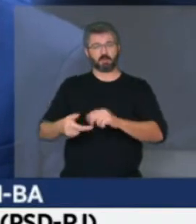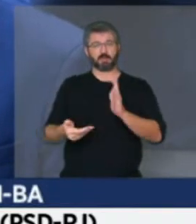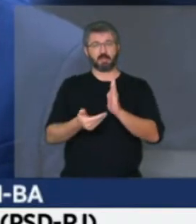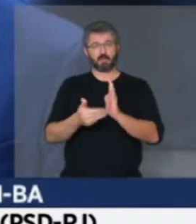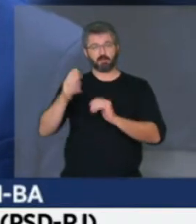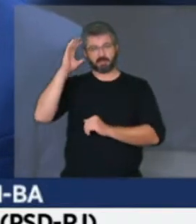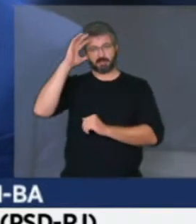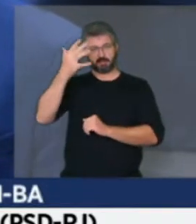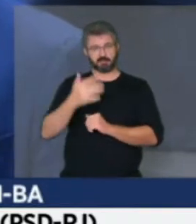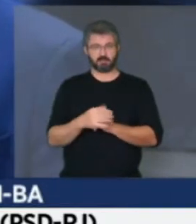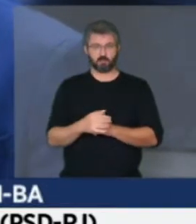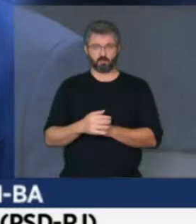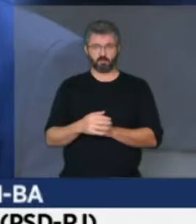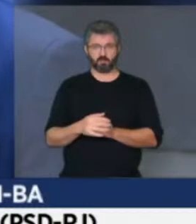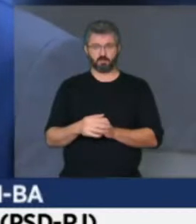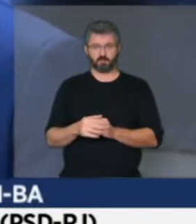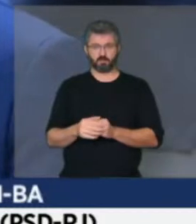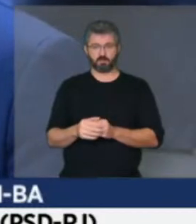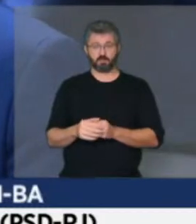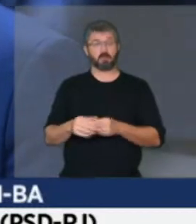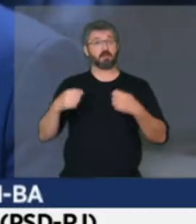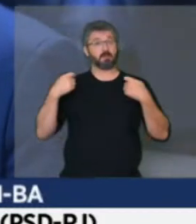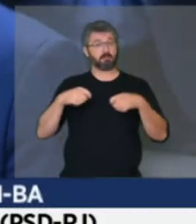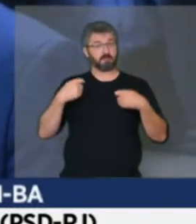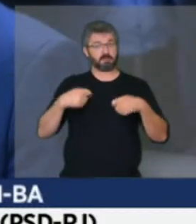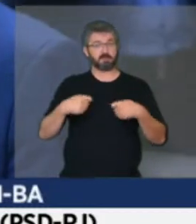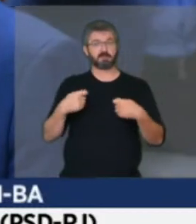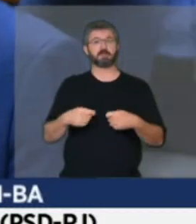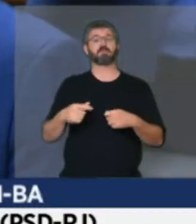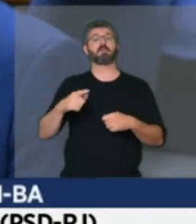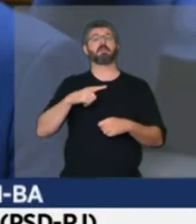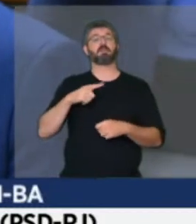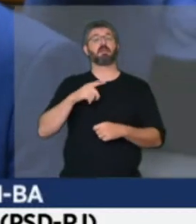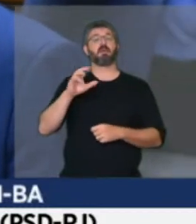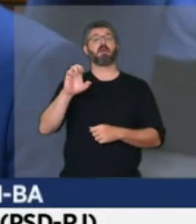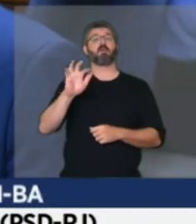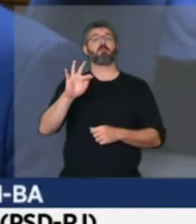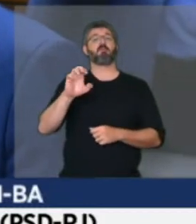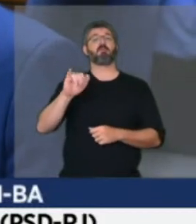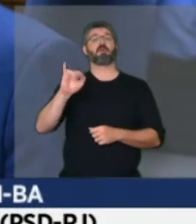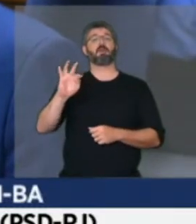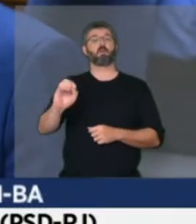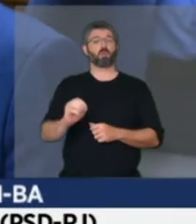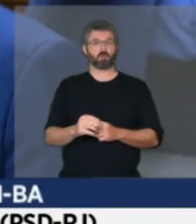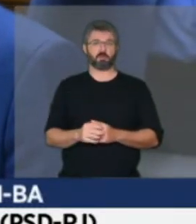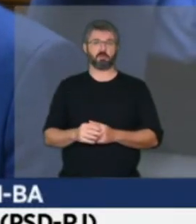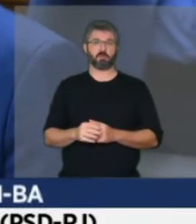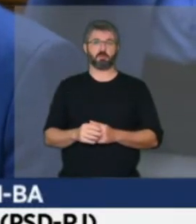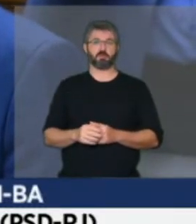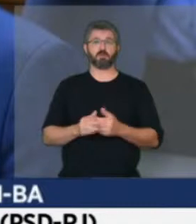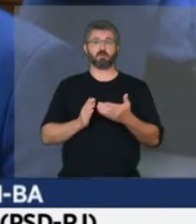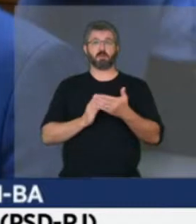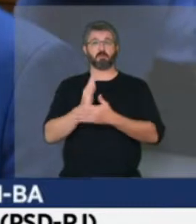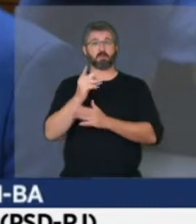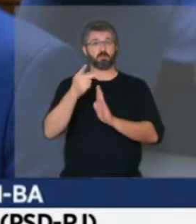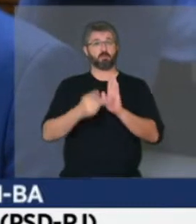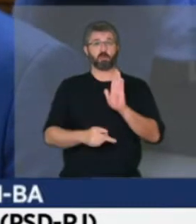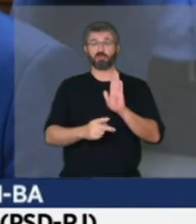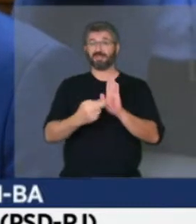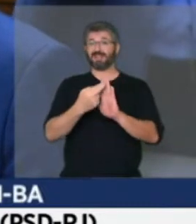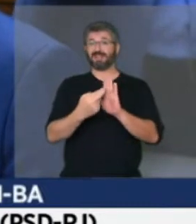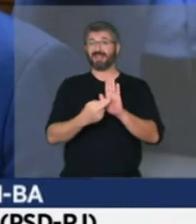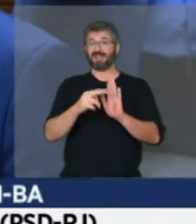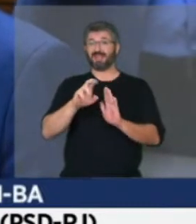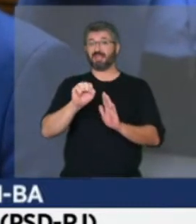Casa, necessitam ser levados a efeito por meio, se for o caso, da aprovação de projeto de